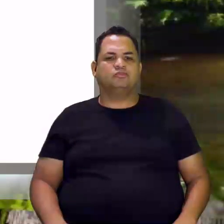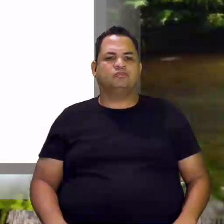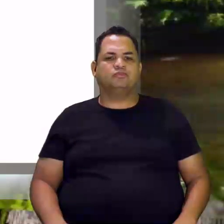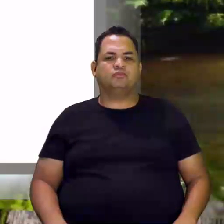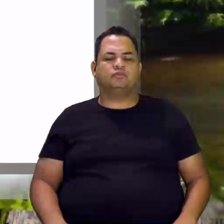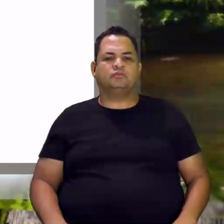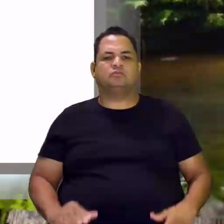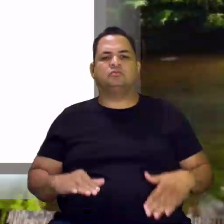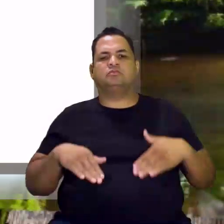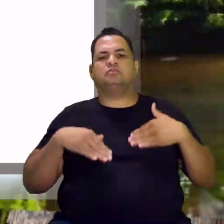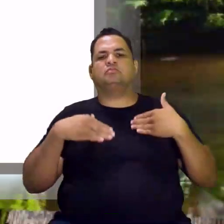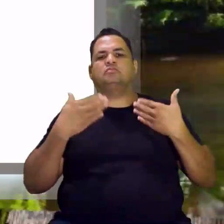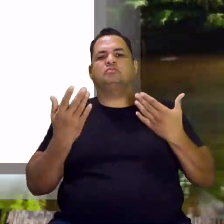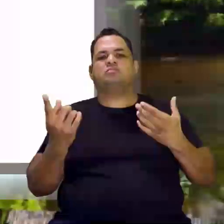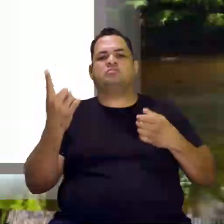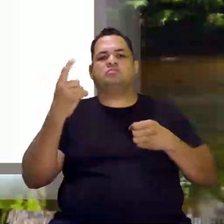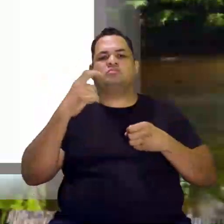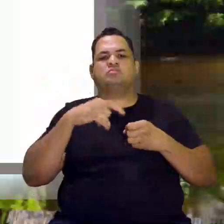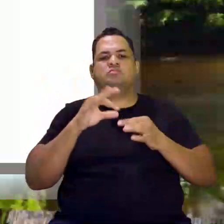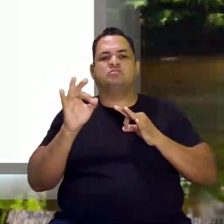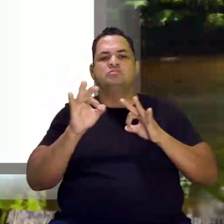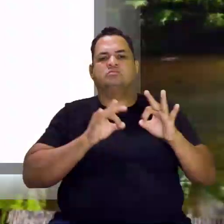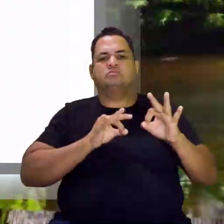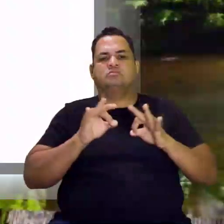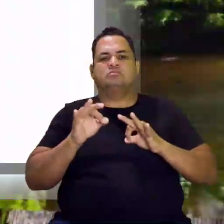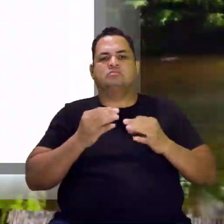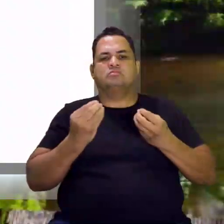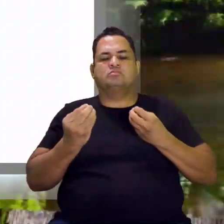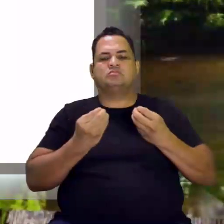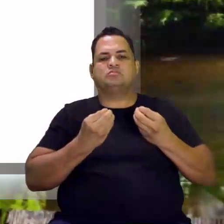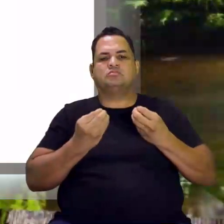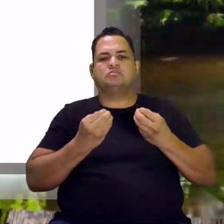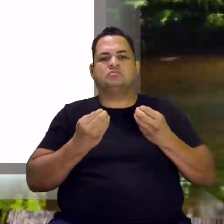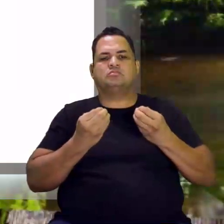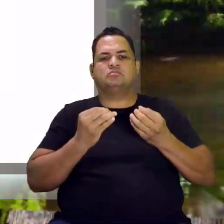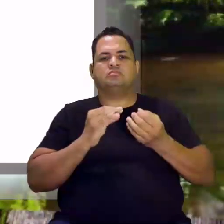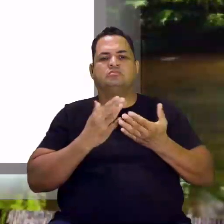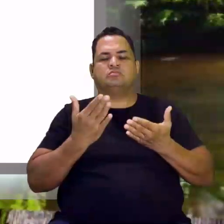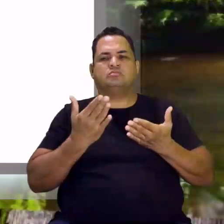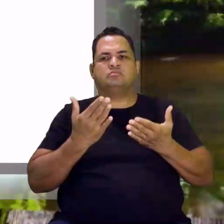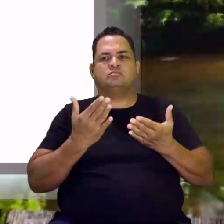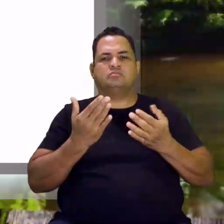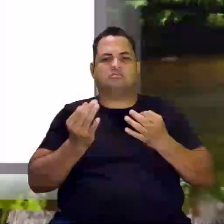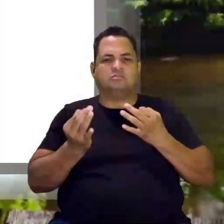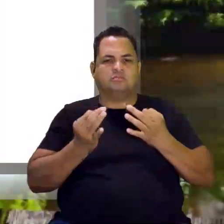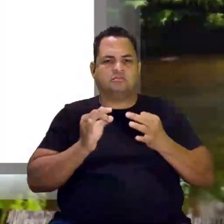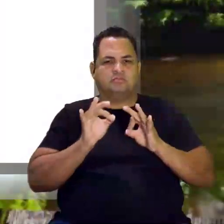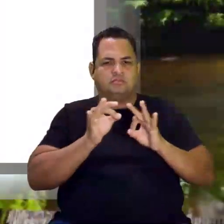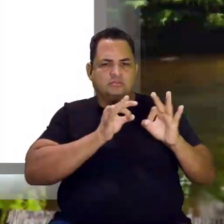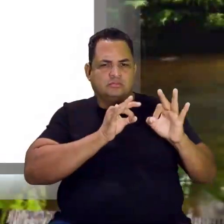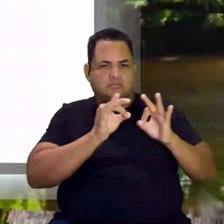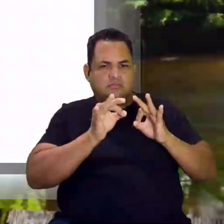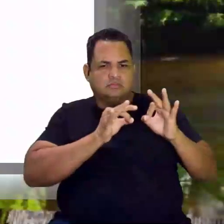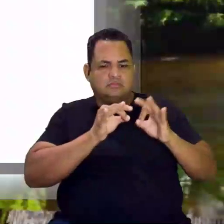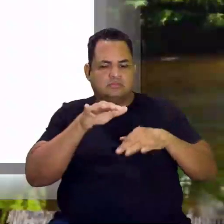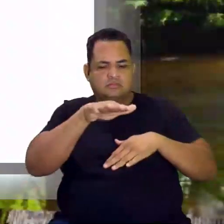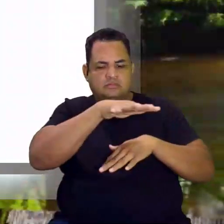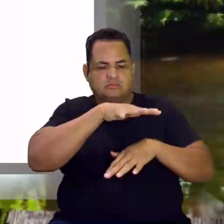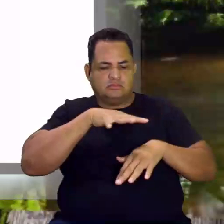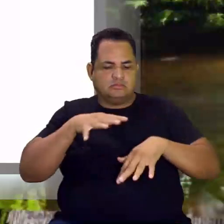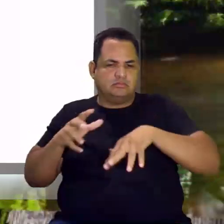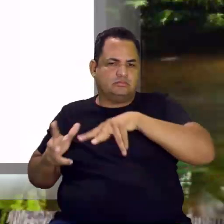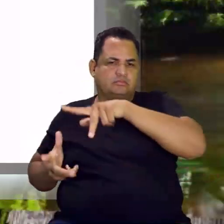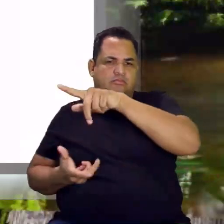quando a gente volta aí no tempo da formação, como que esses organismos começaram a se formar na superfície da